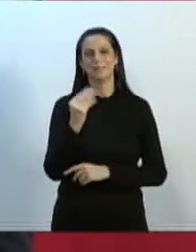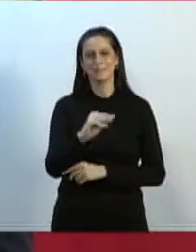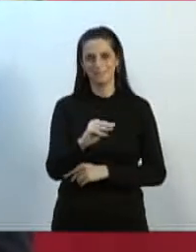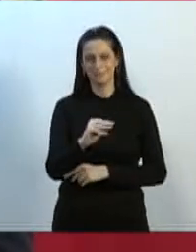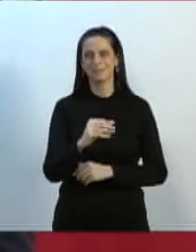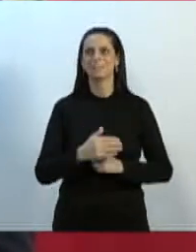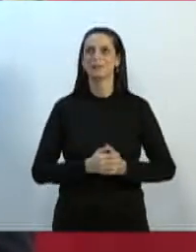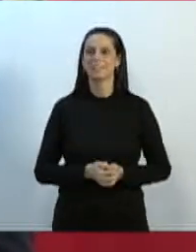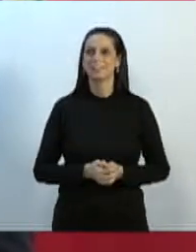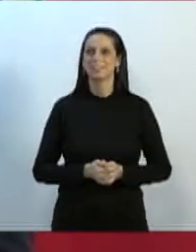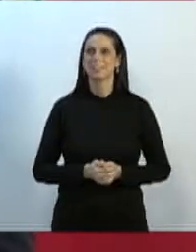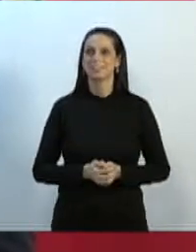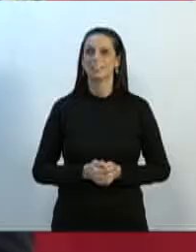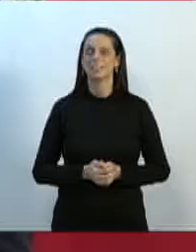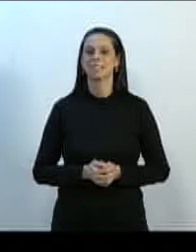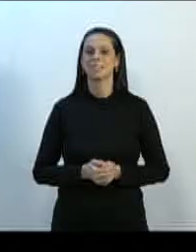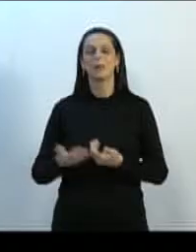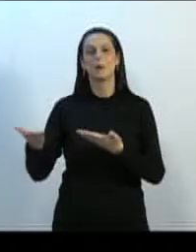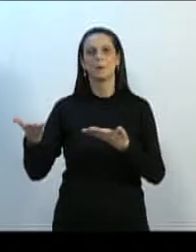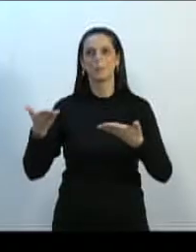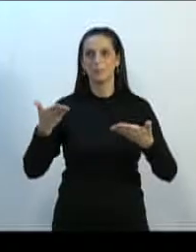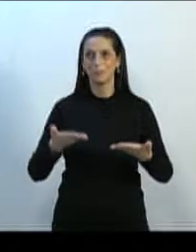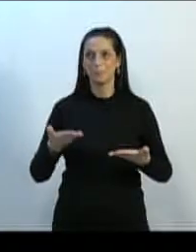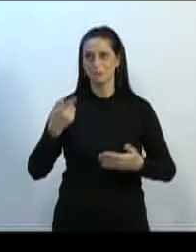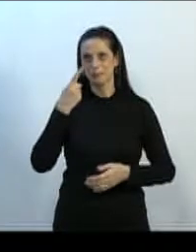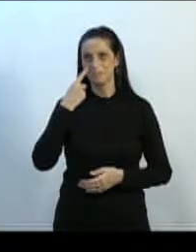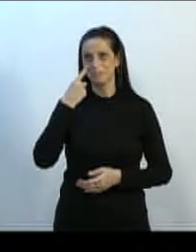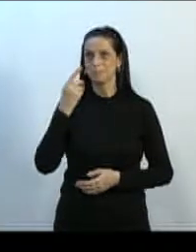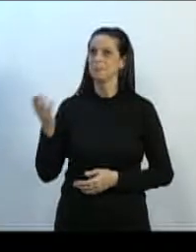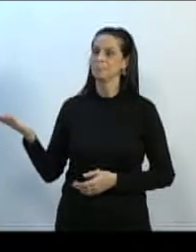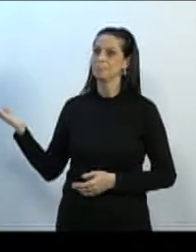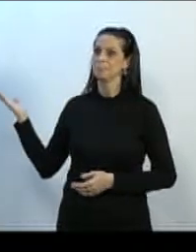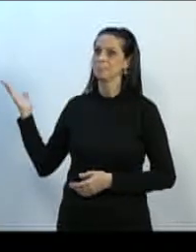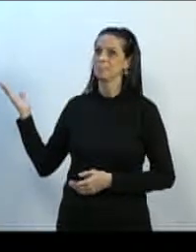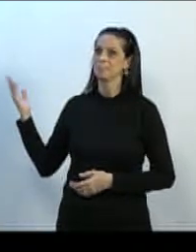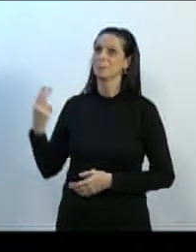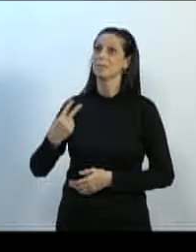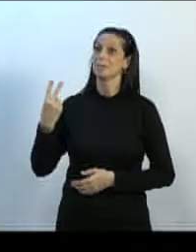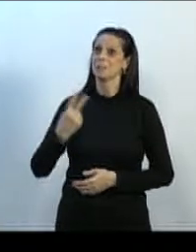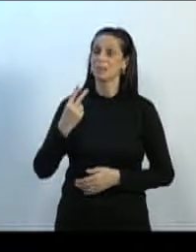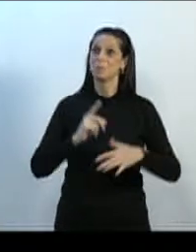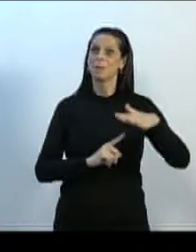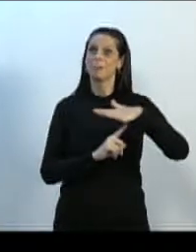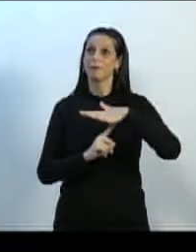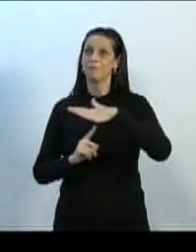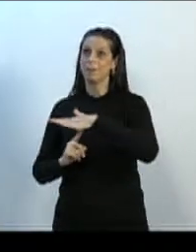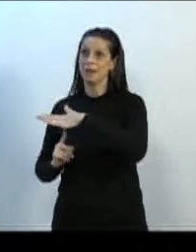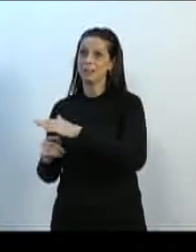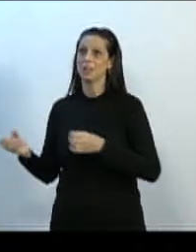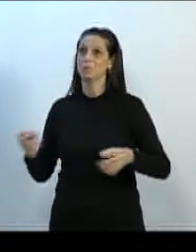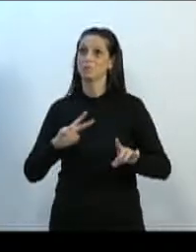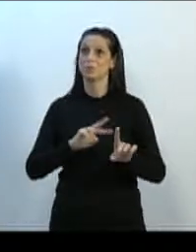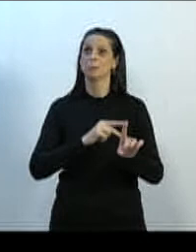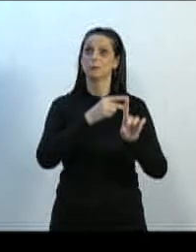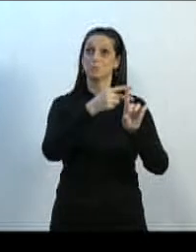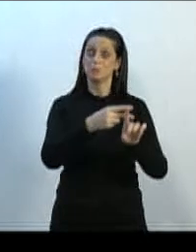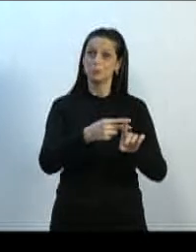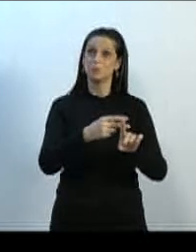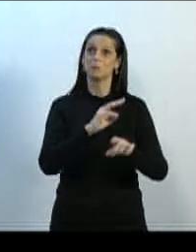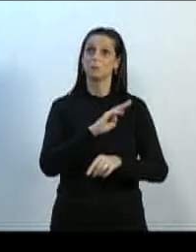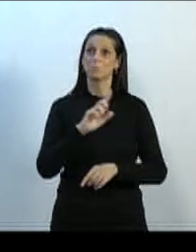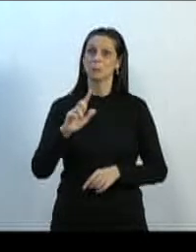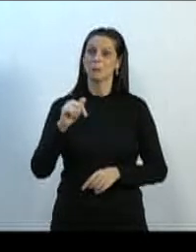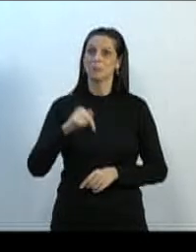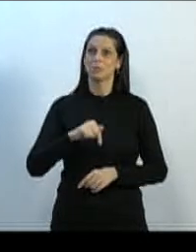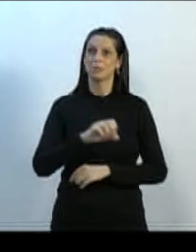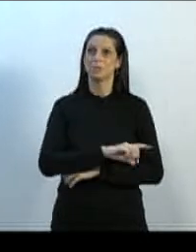é a arte do convite aí da segunda-feira de inovação e empreendedorismo aqui na nossa cidade, que vai acontecer